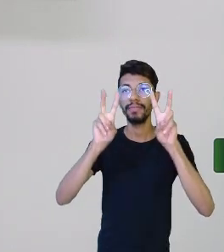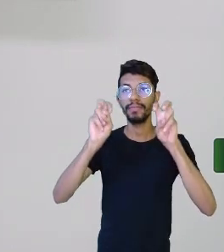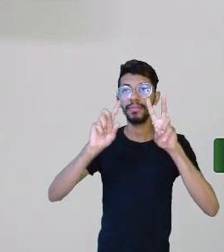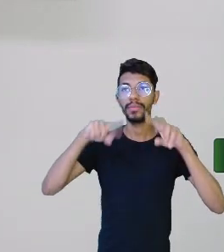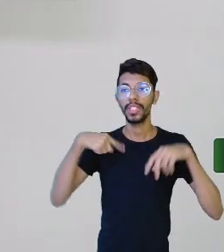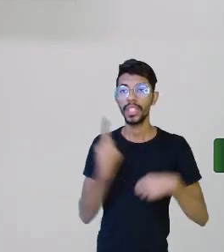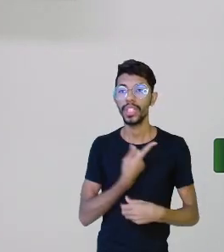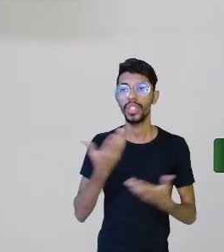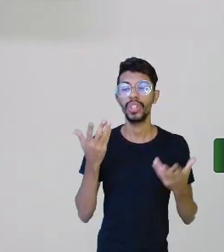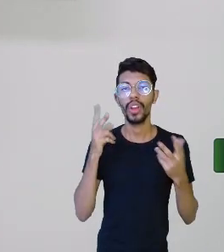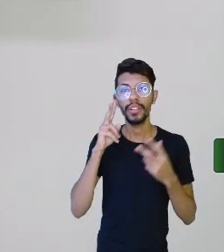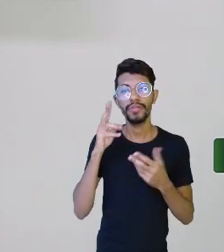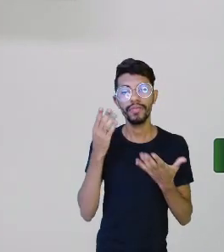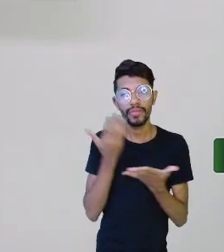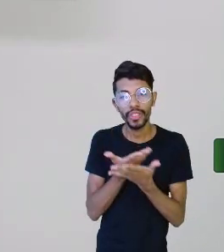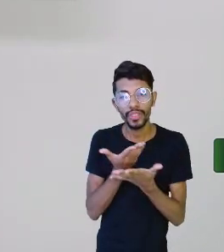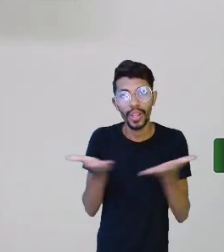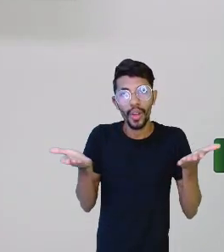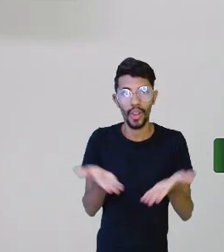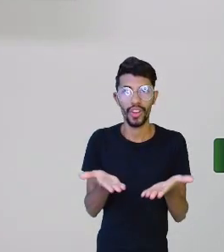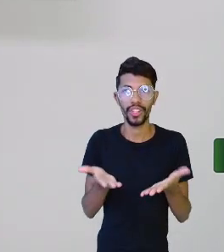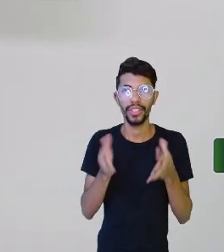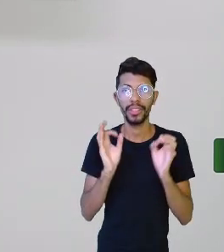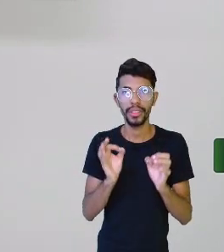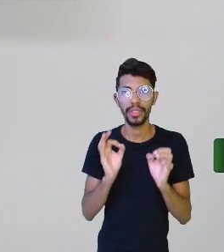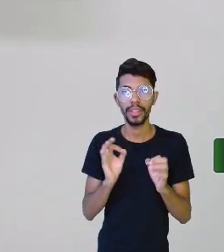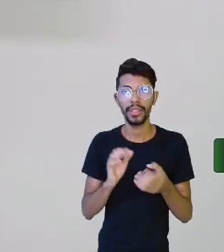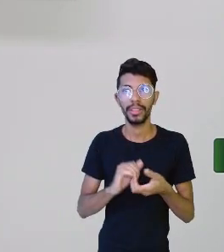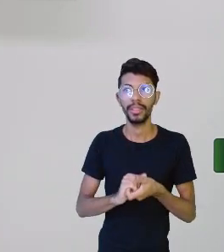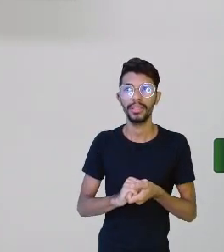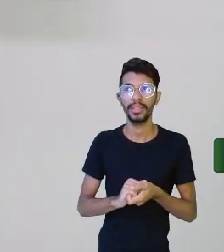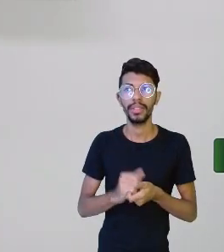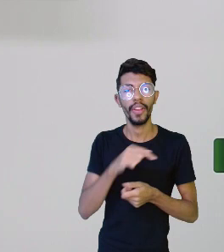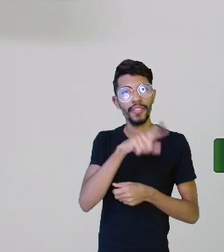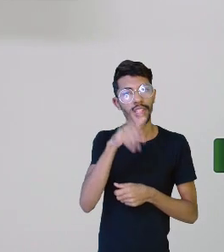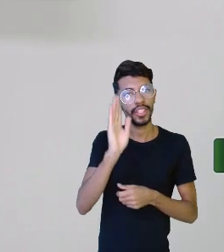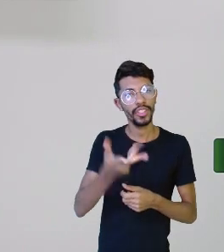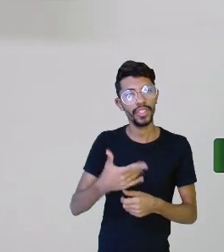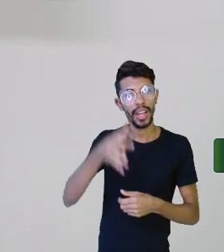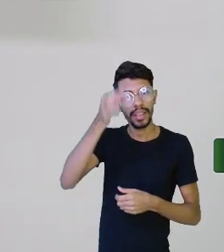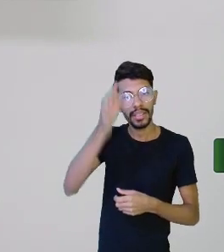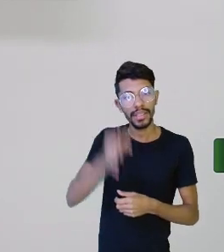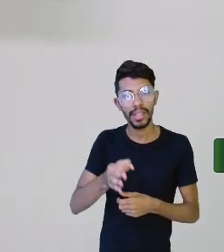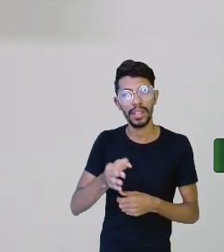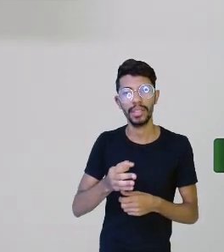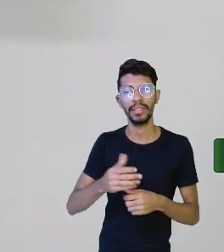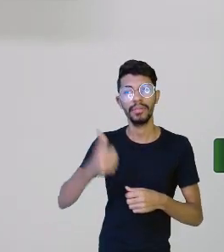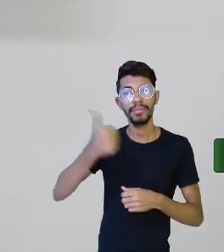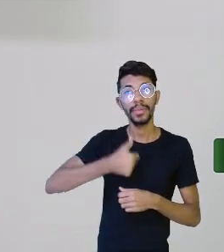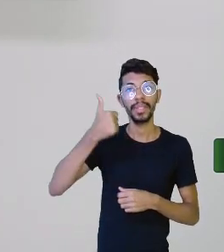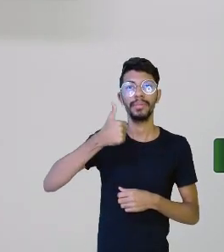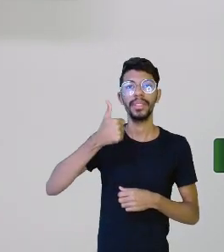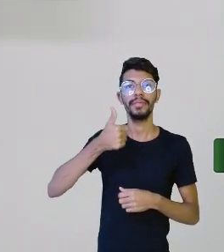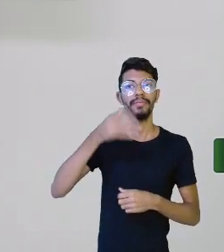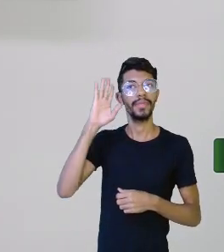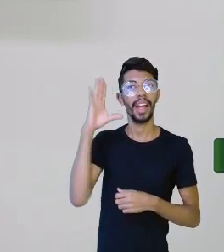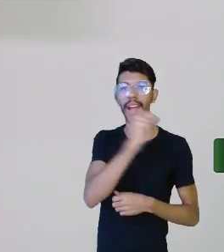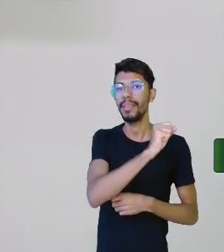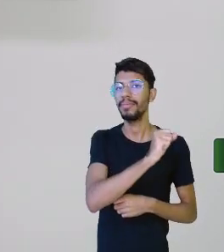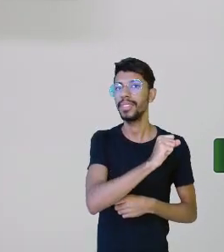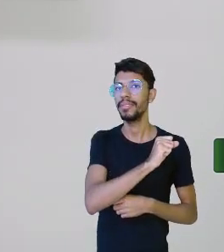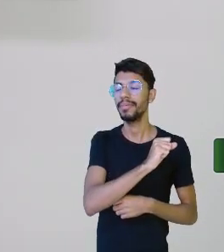Muito fácil, não é, minha gente? Vocês já acertaram de primeira, olha só. Então, o restante vai ser tranquilo da